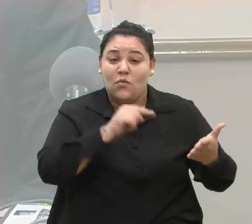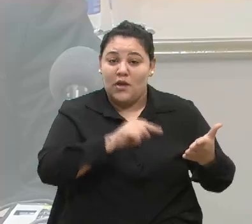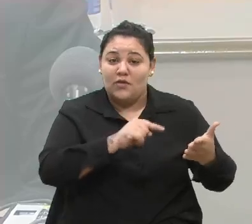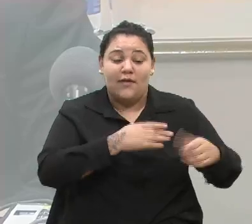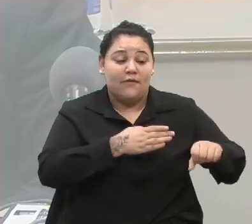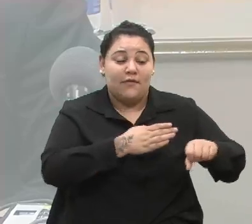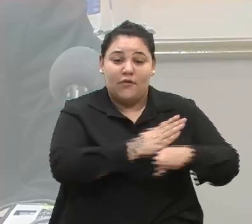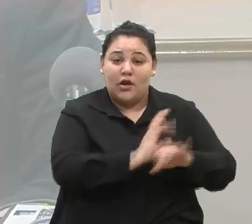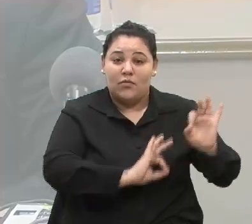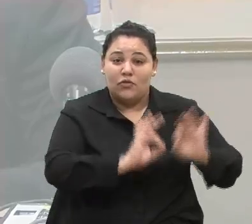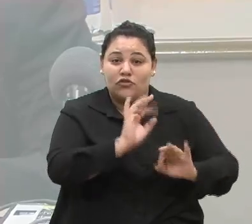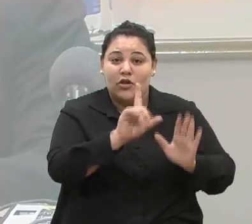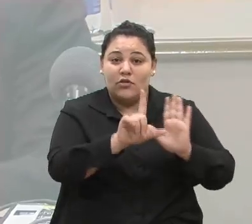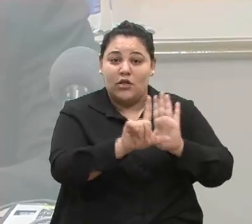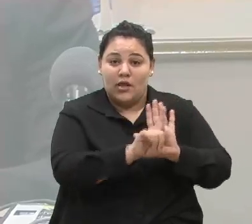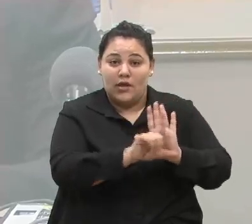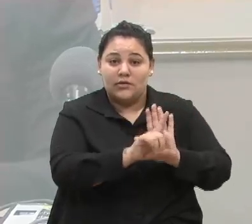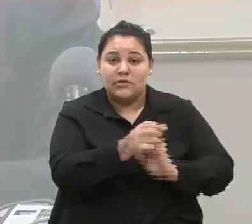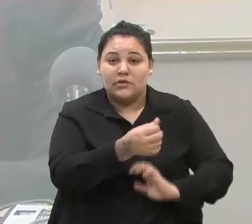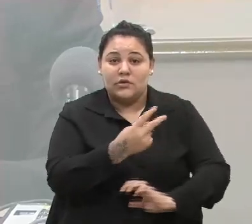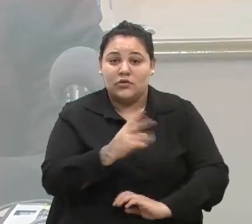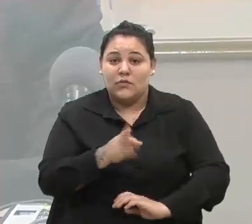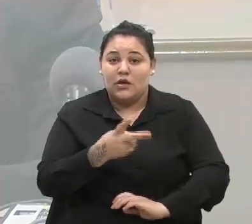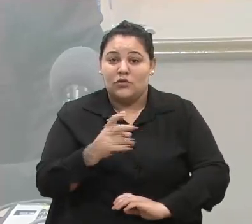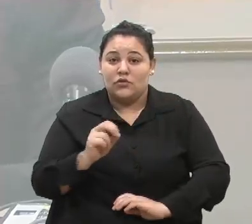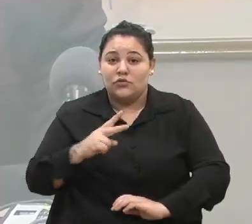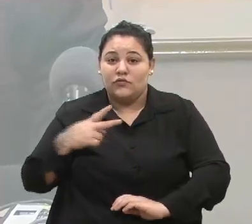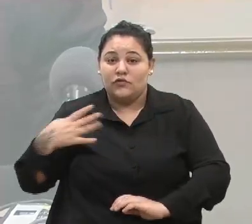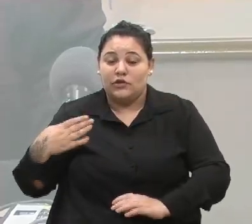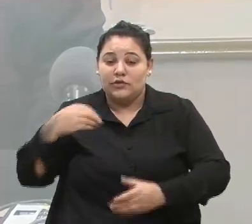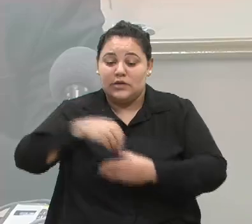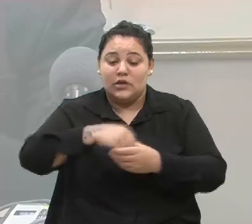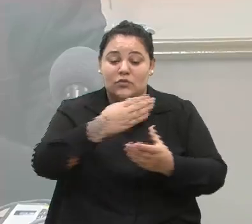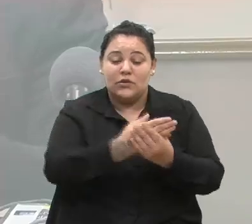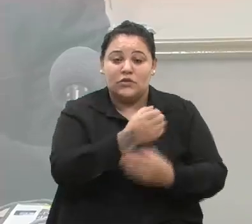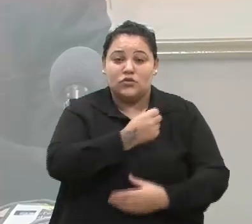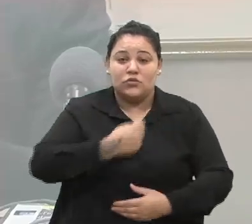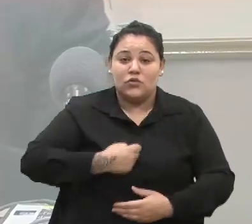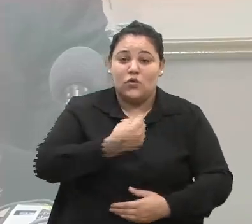número 62/2023, contido no processo número